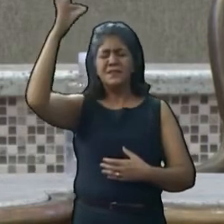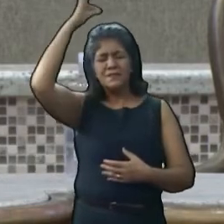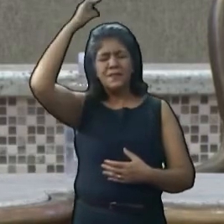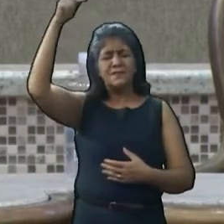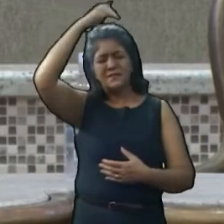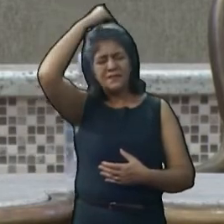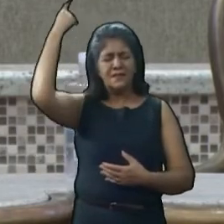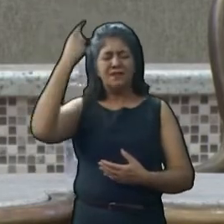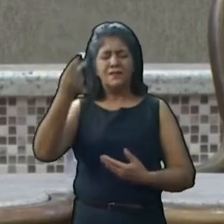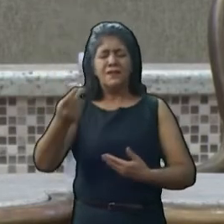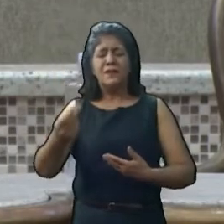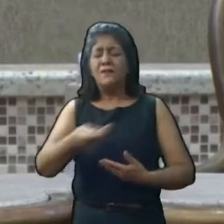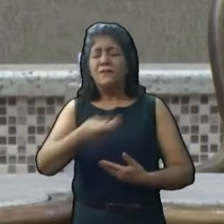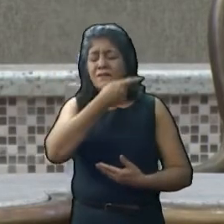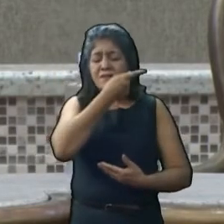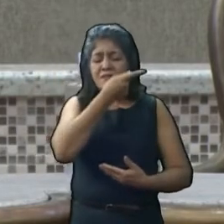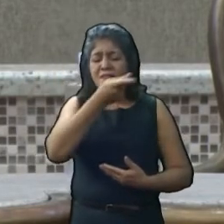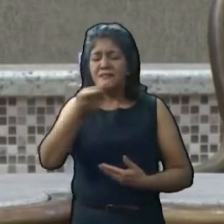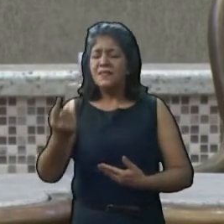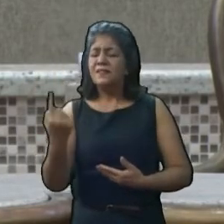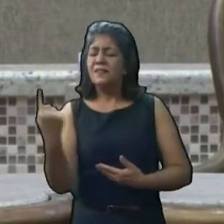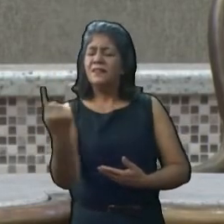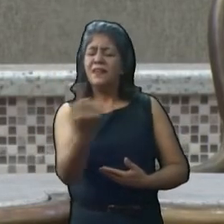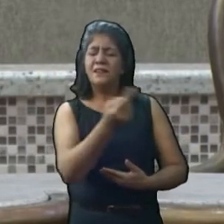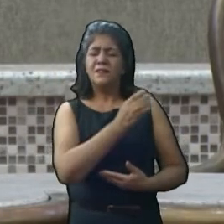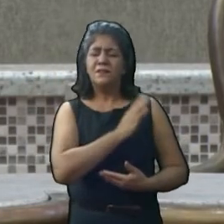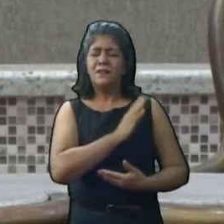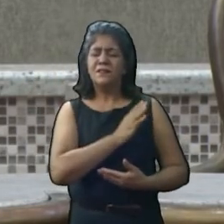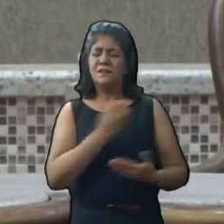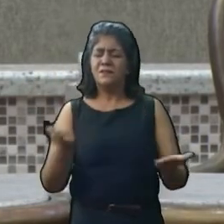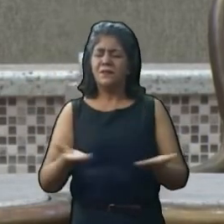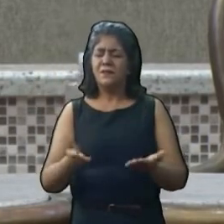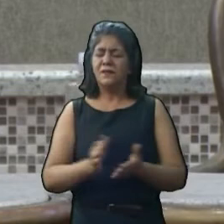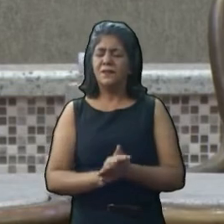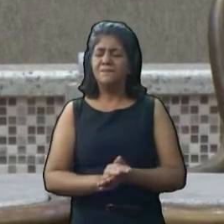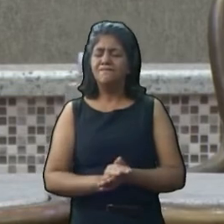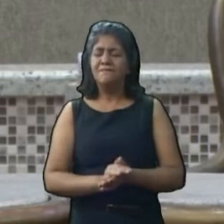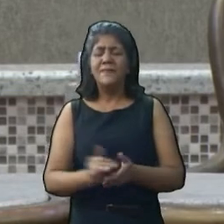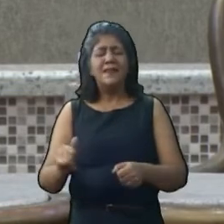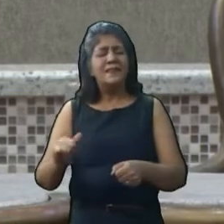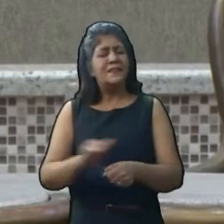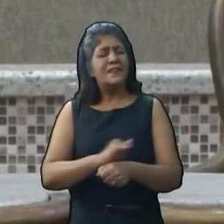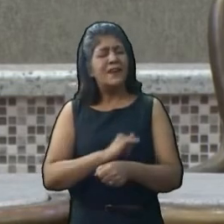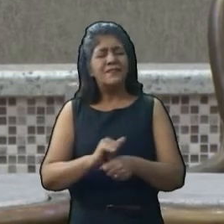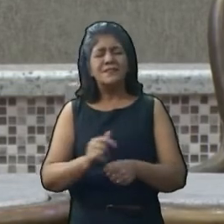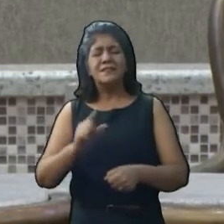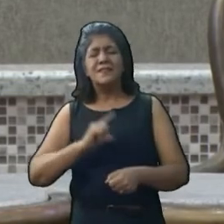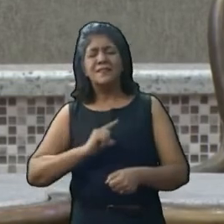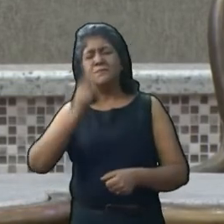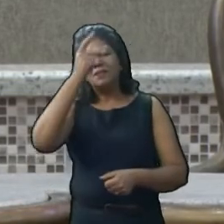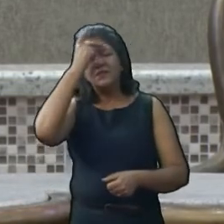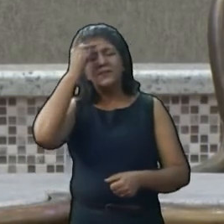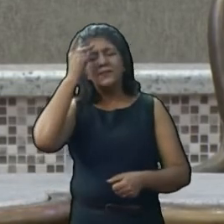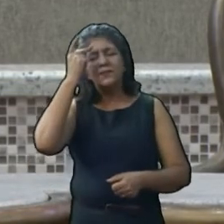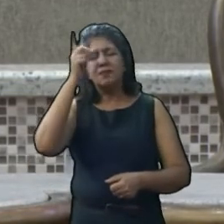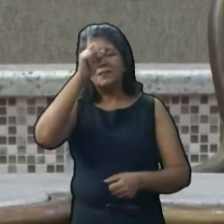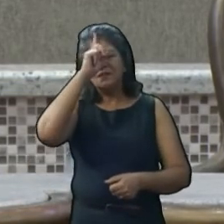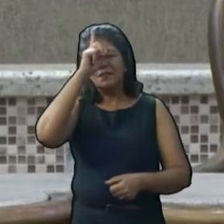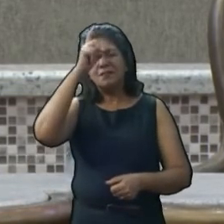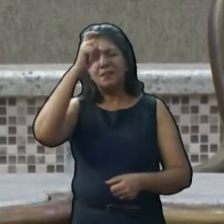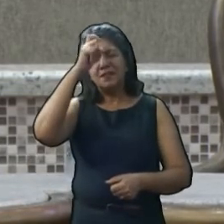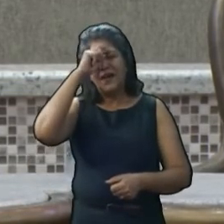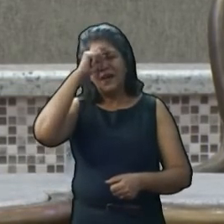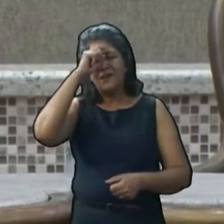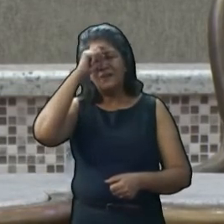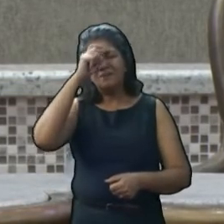este coração agora a deus talvez alguém esteja no hospital se alguém esteja chorando